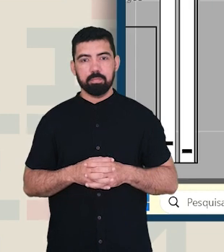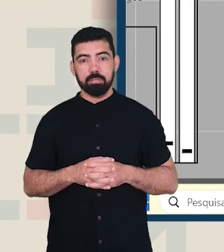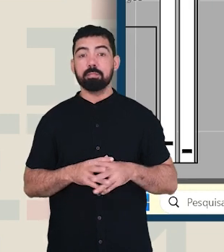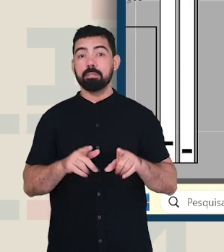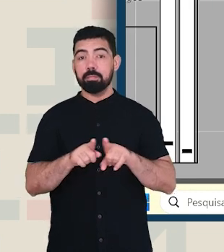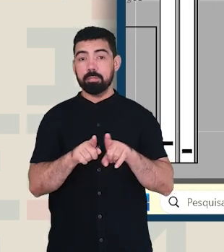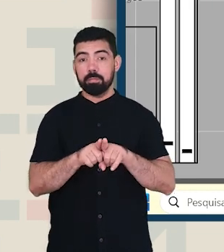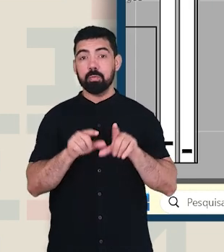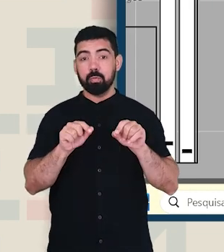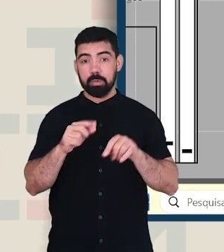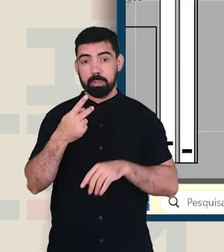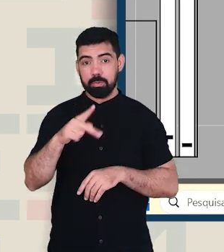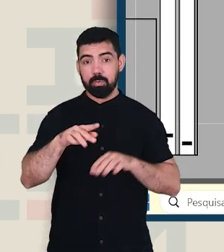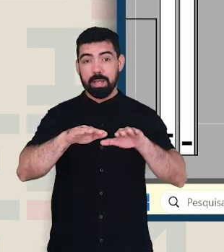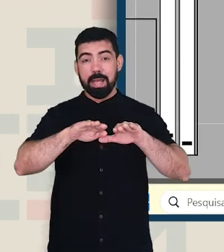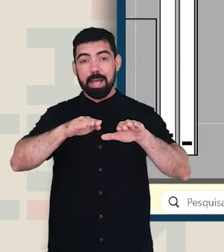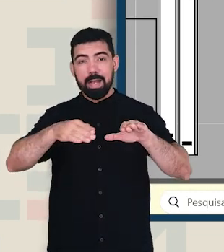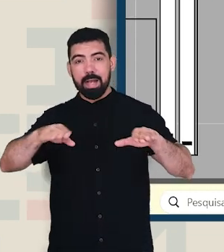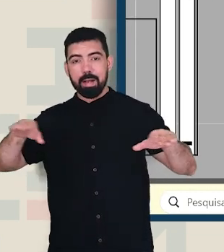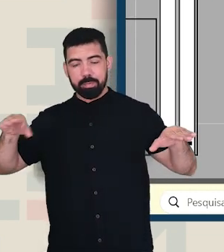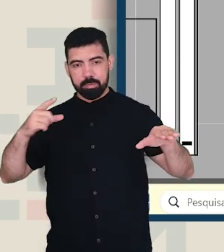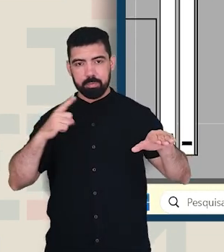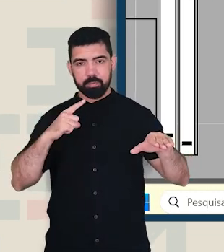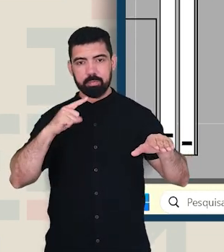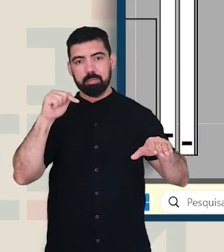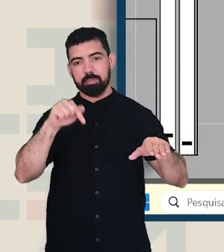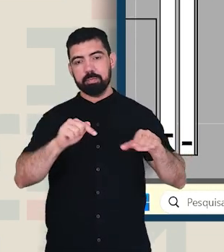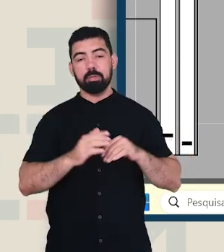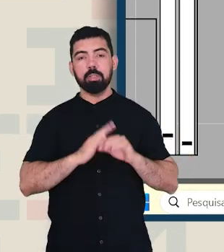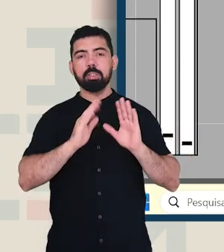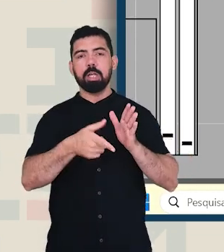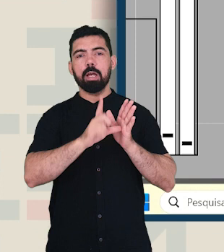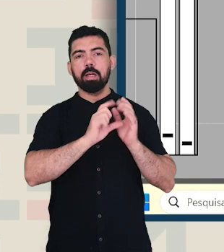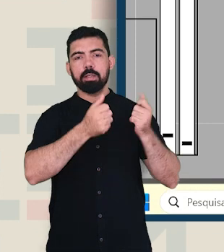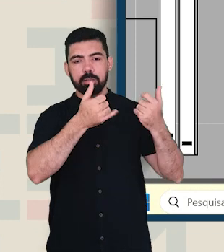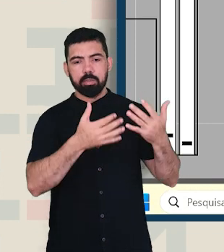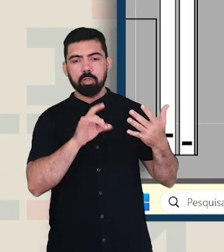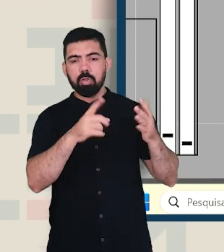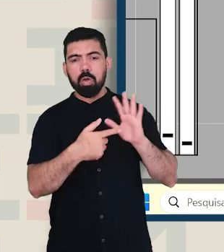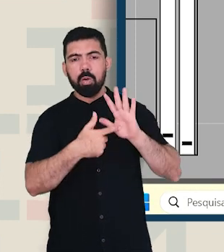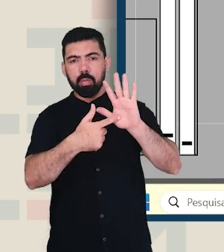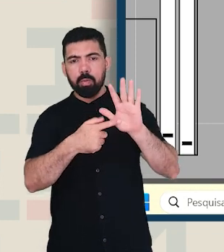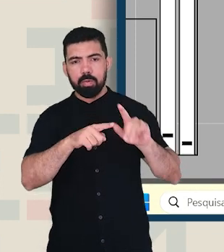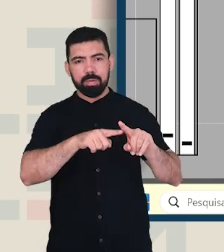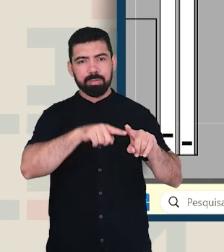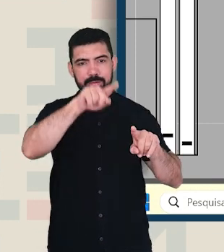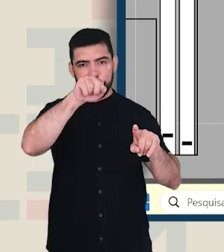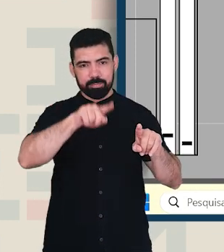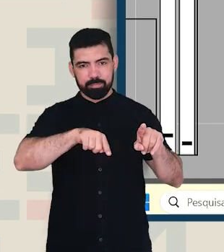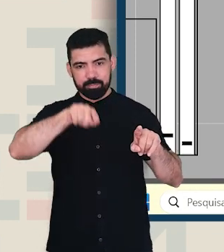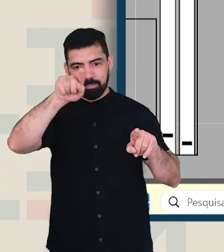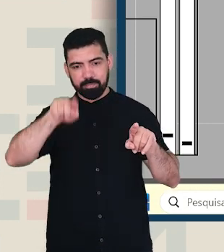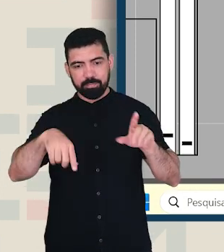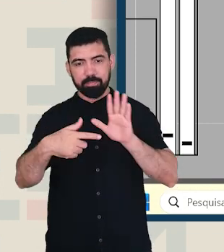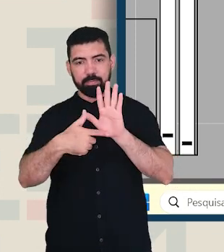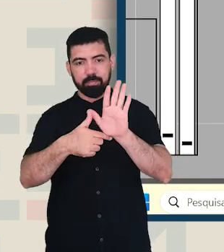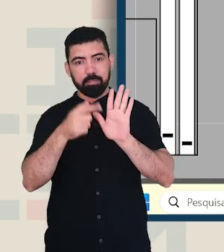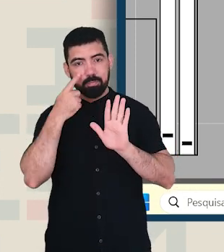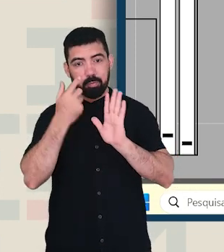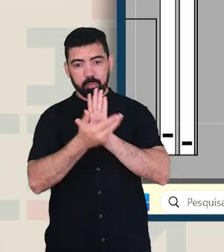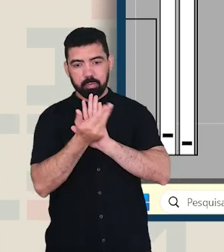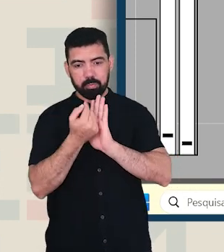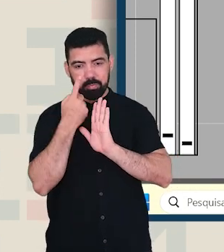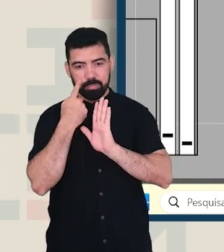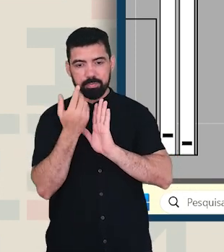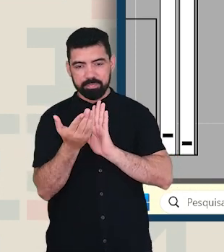Amplitude modulada a gente já tinha conversado. No outro, só para mostrar como fica a onda. Este já está,